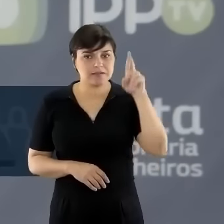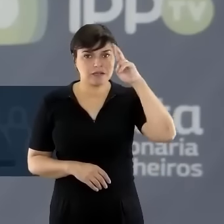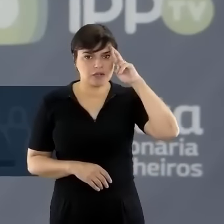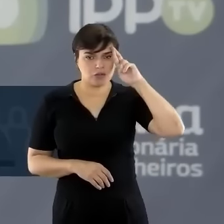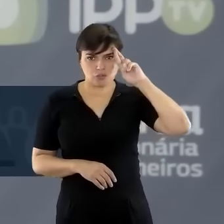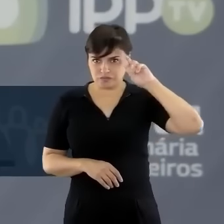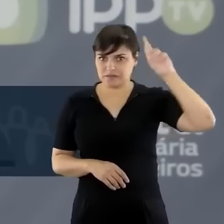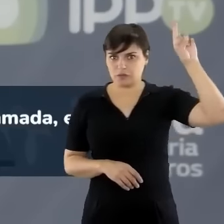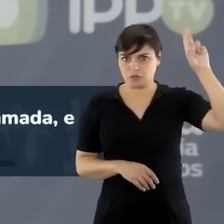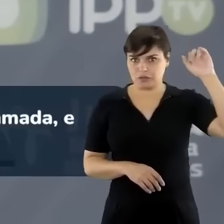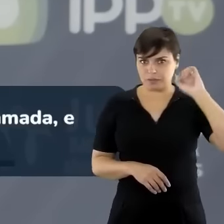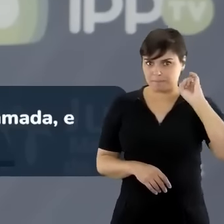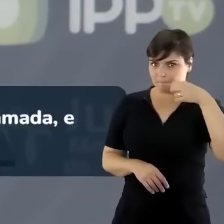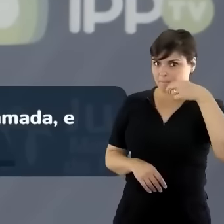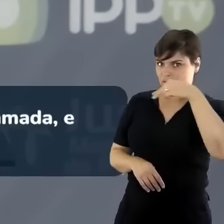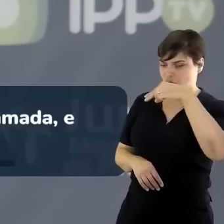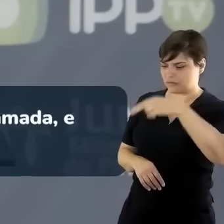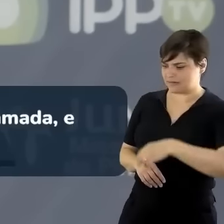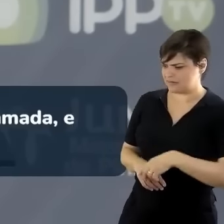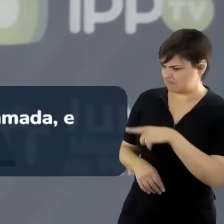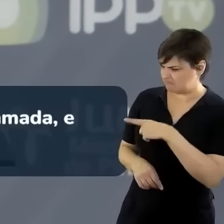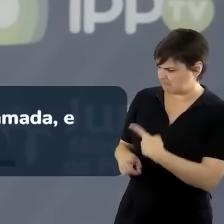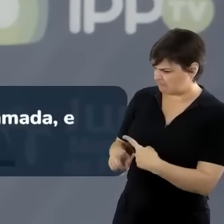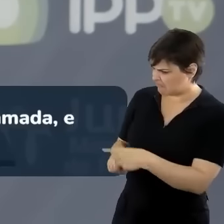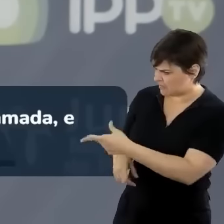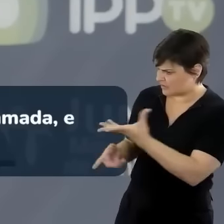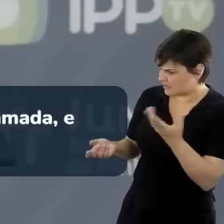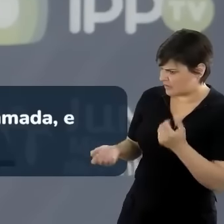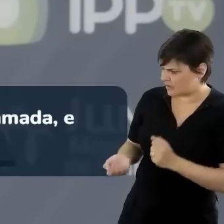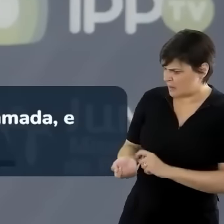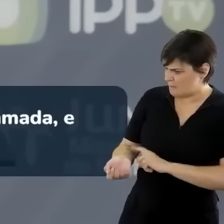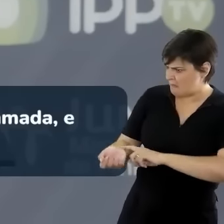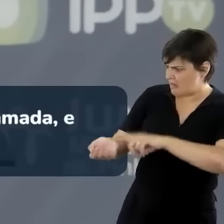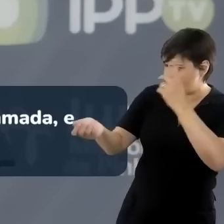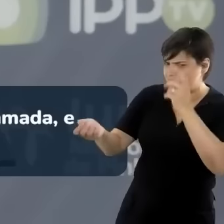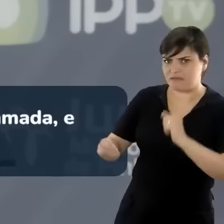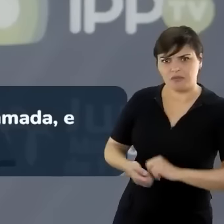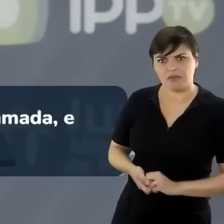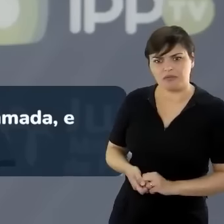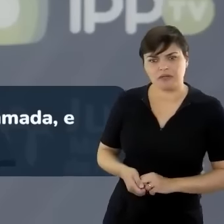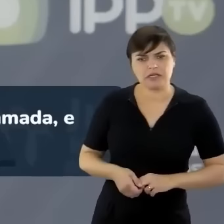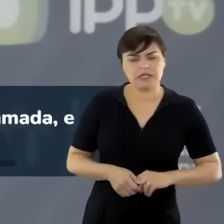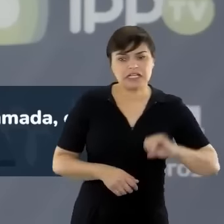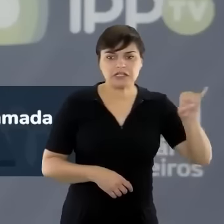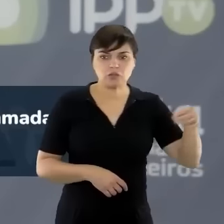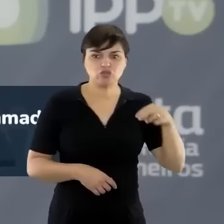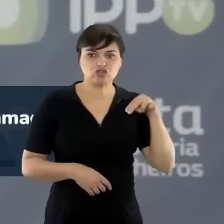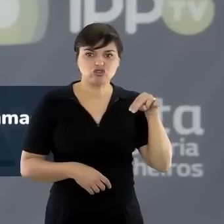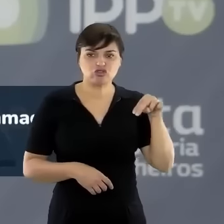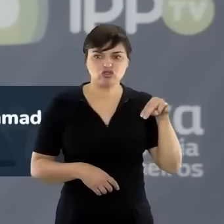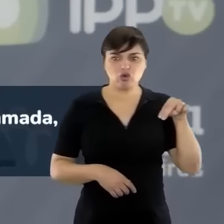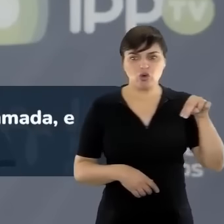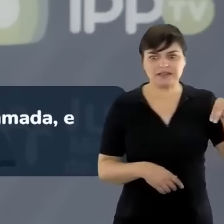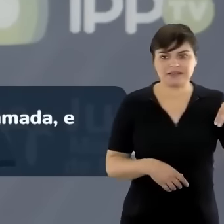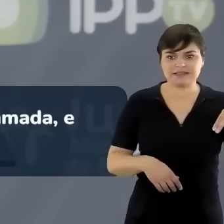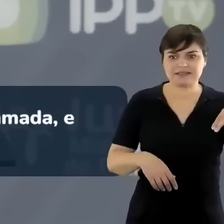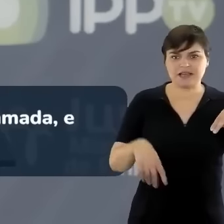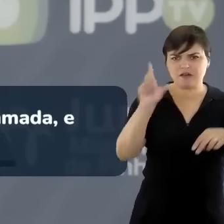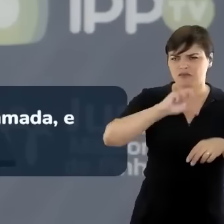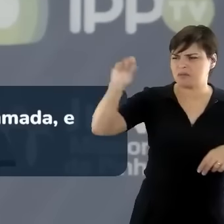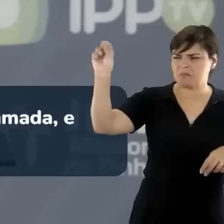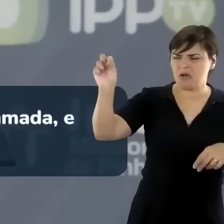razoável essa tua Ira então Jonas saiu da cidade e assentou-se ao Oriente da mesma e ali fez um